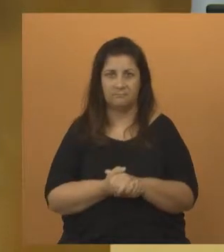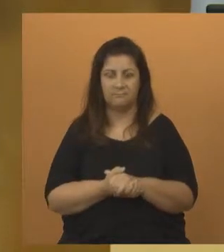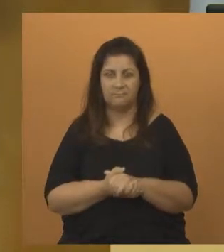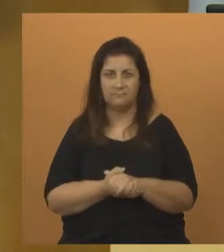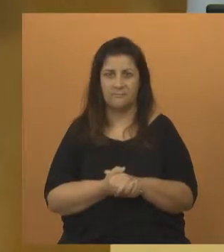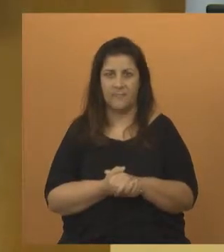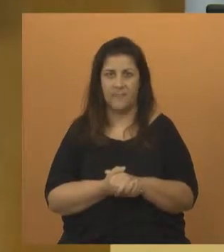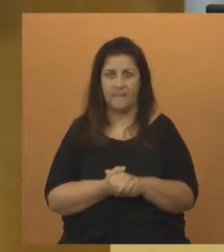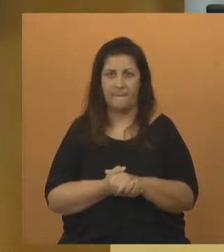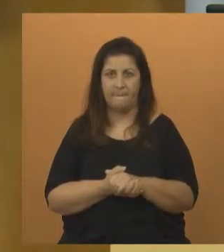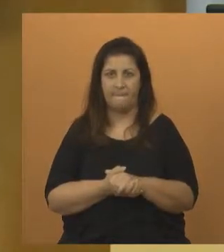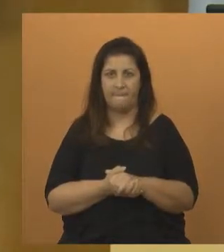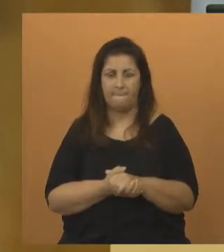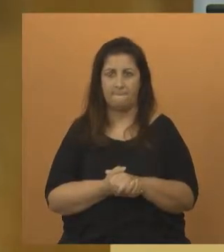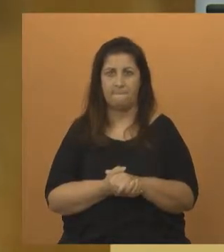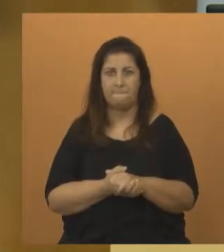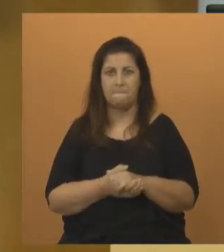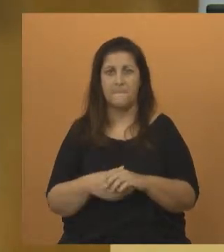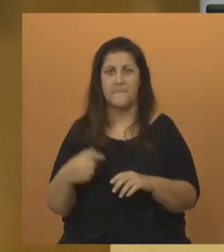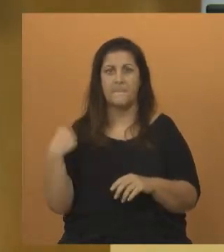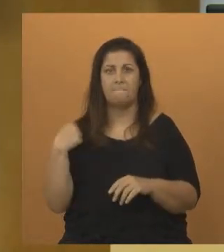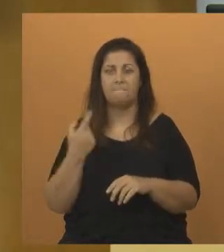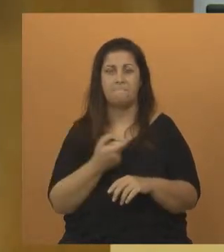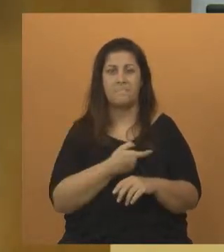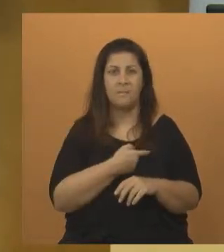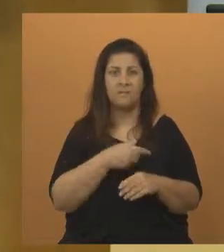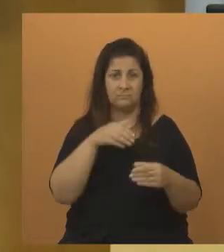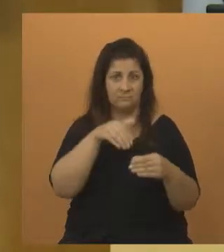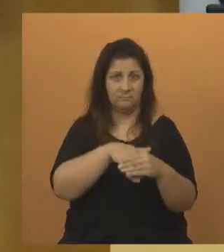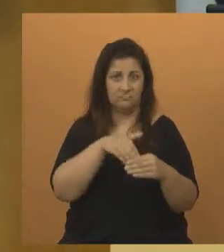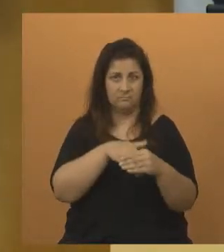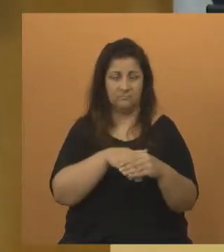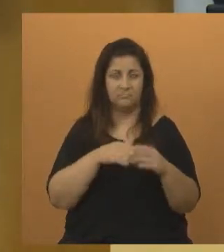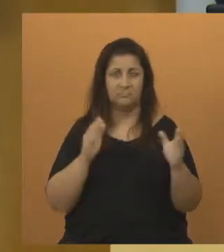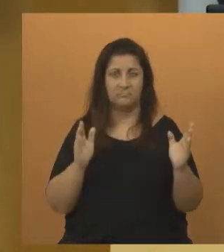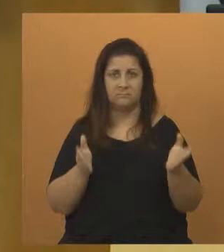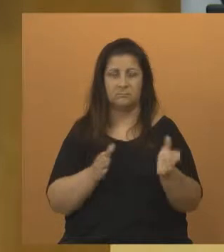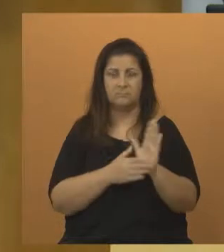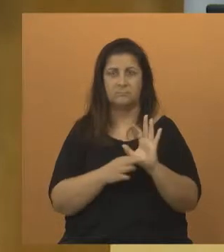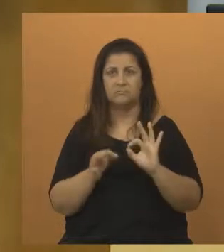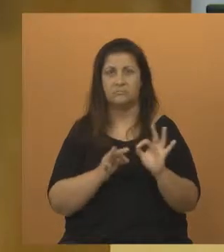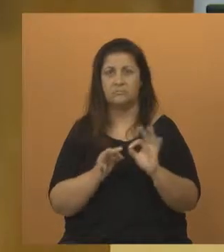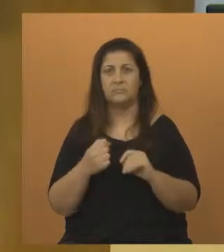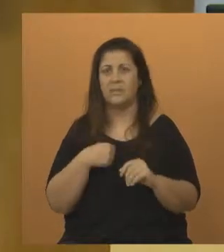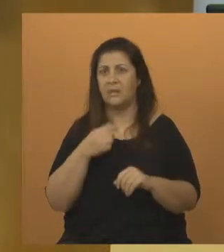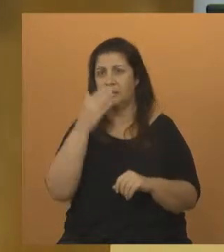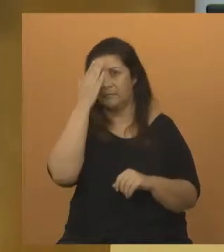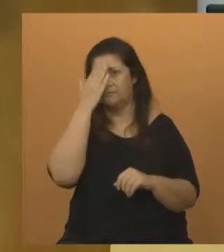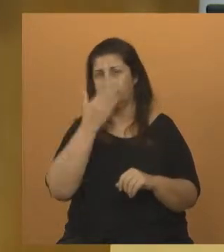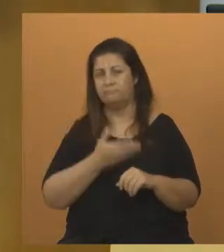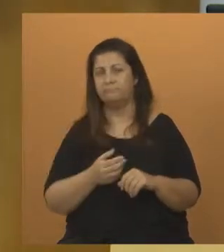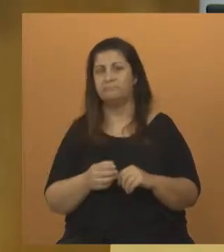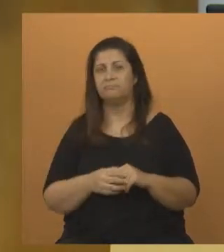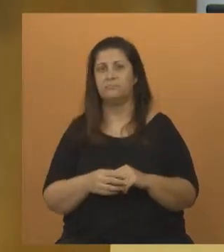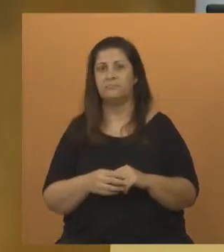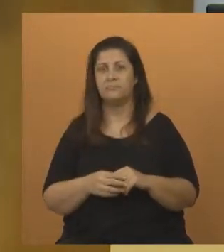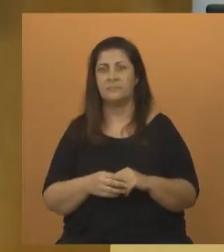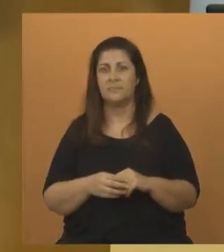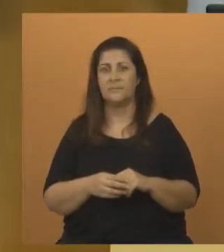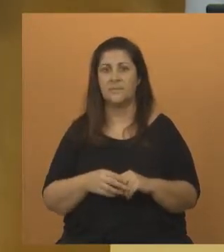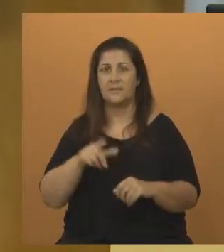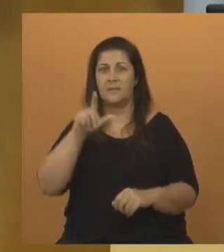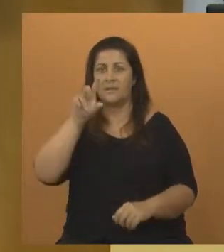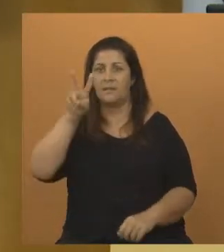torcida. Nós votando esse projeto aqui, eu tenho certeza disso, que a